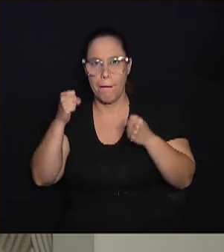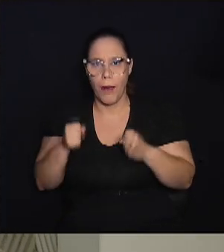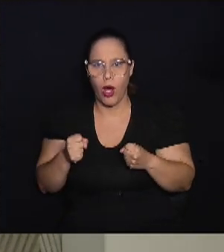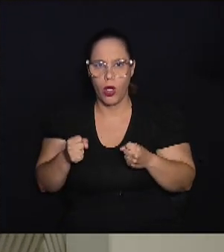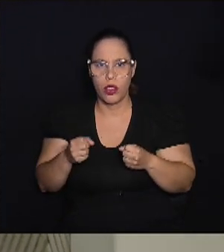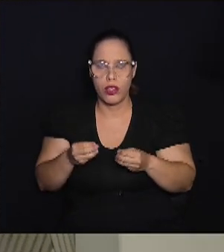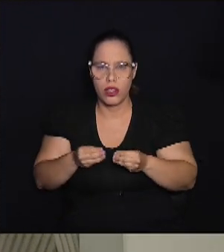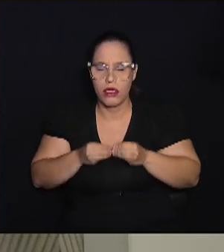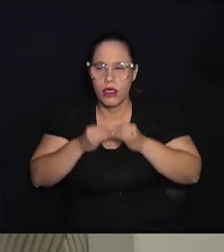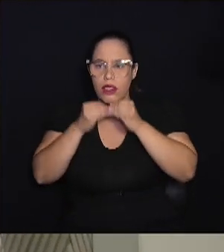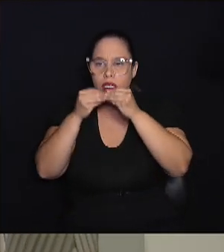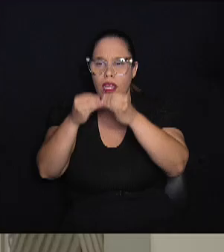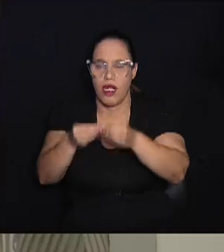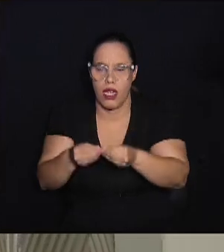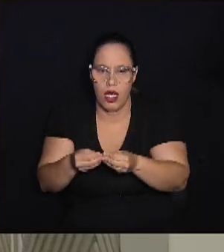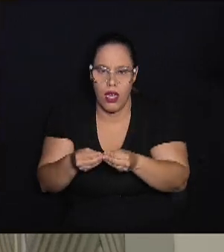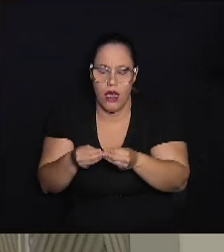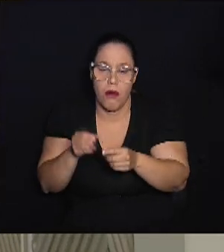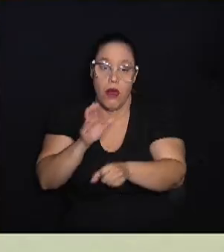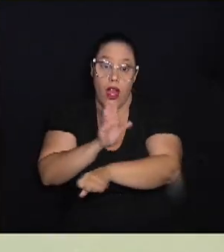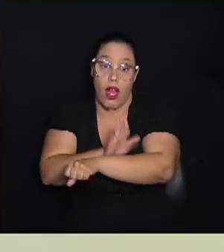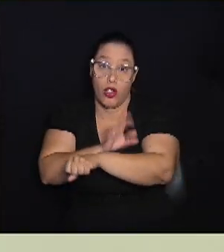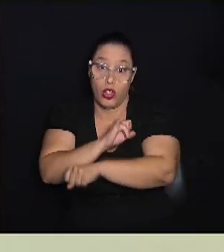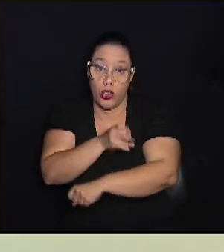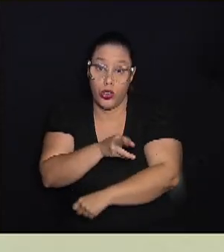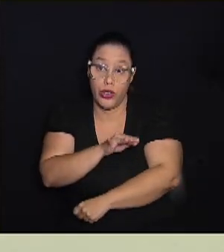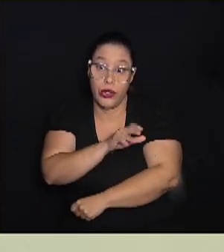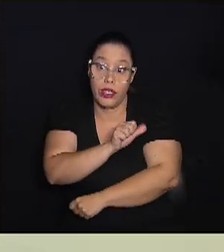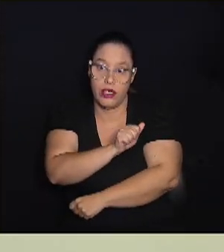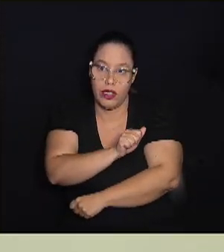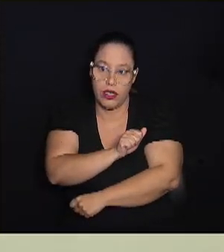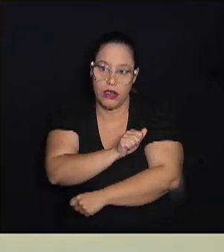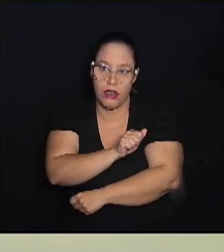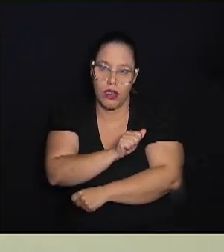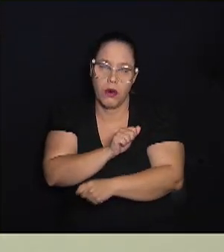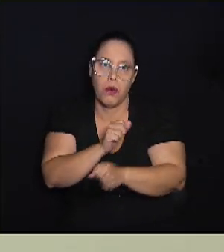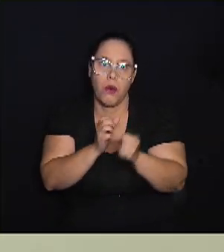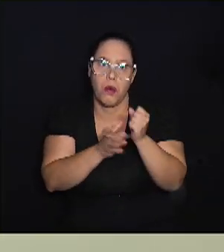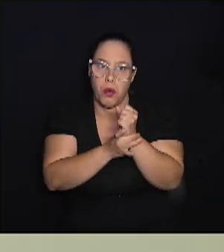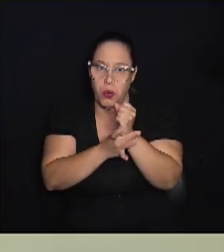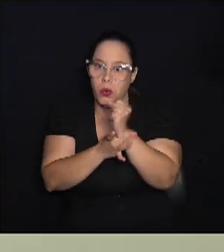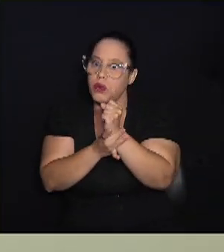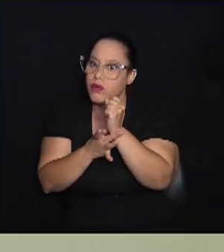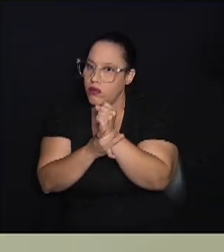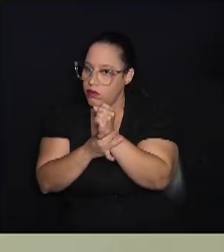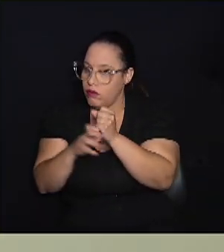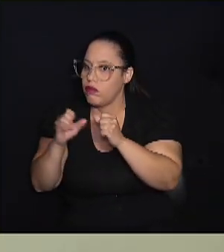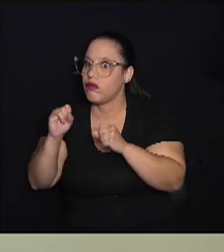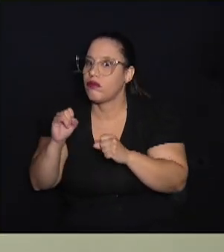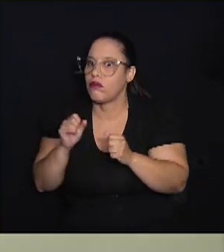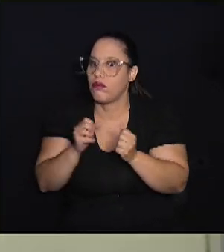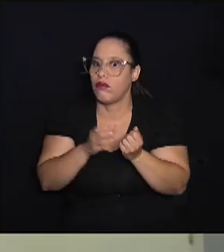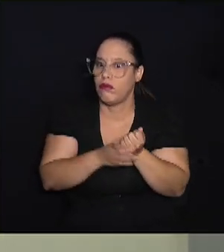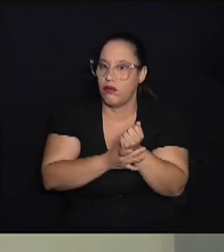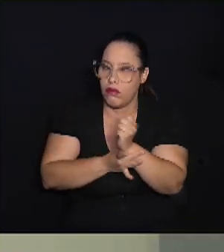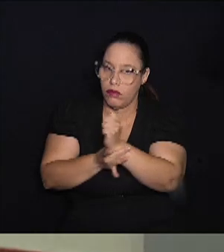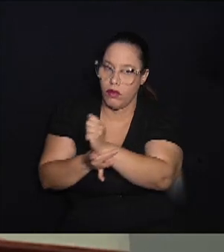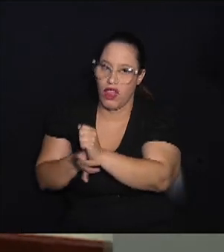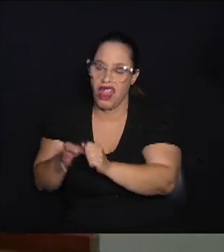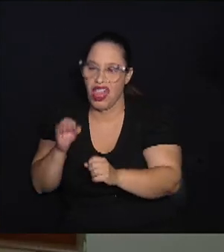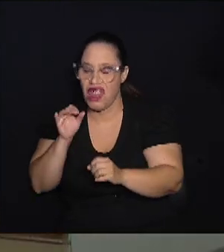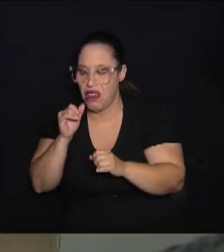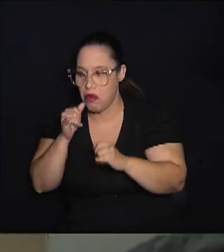receber assistência jurídica, com orientação sobre medidas protetivas, apoio na formalização de denúncias